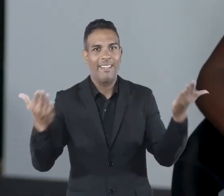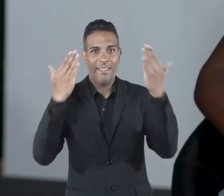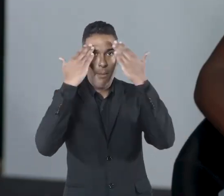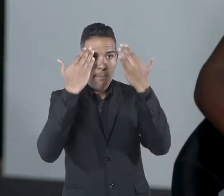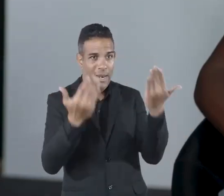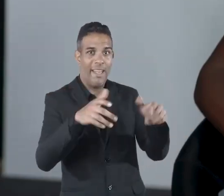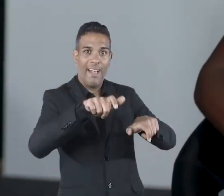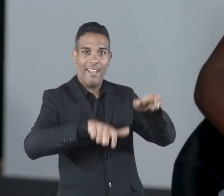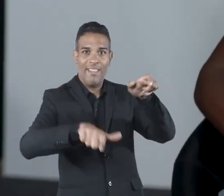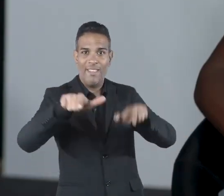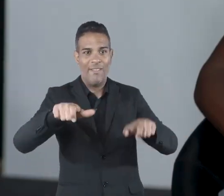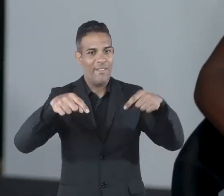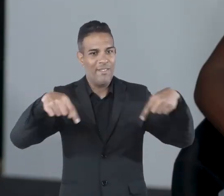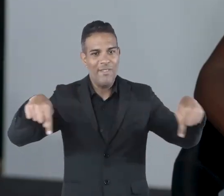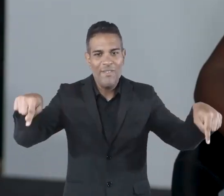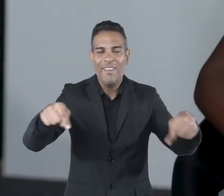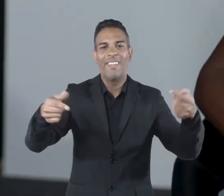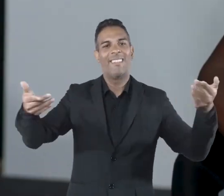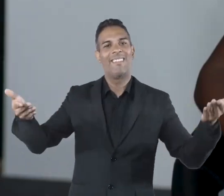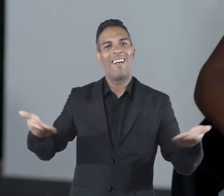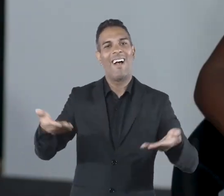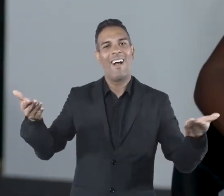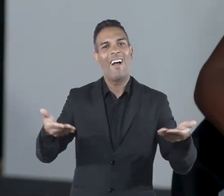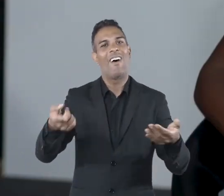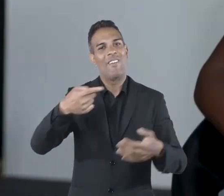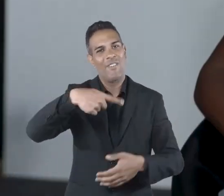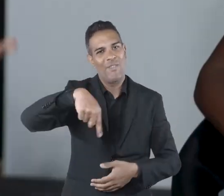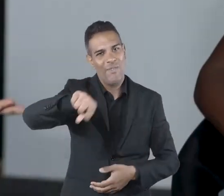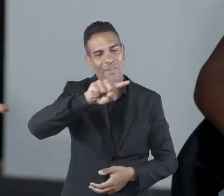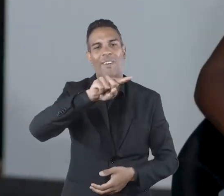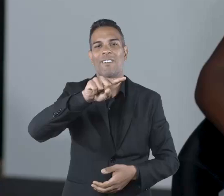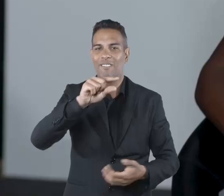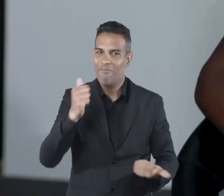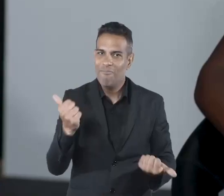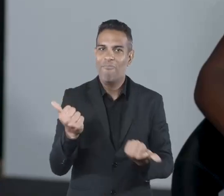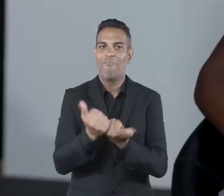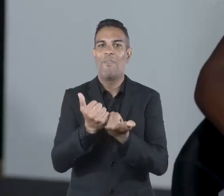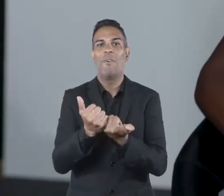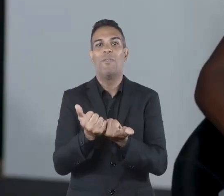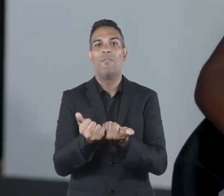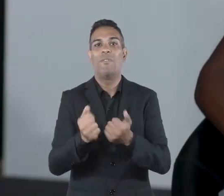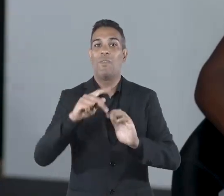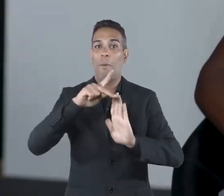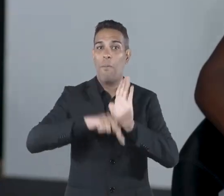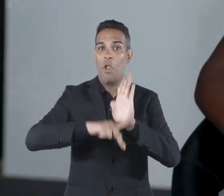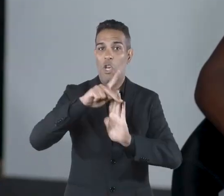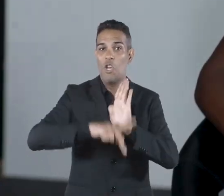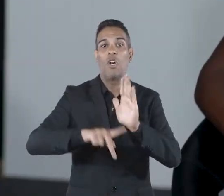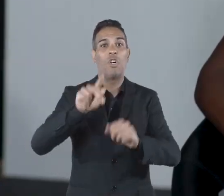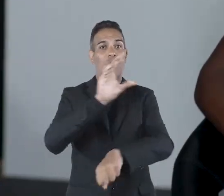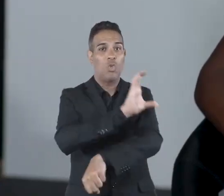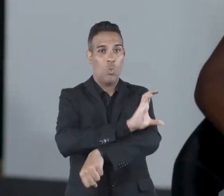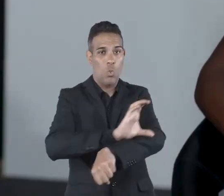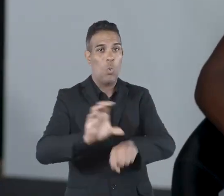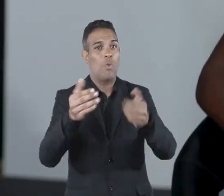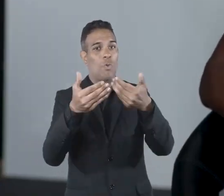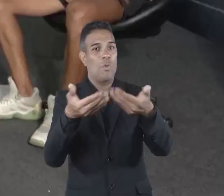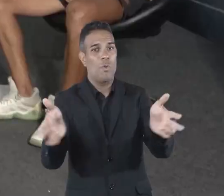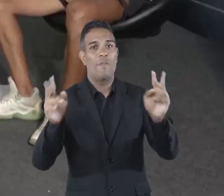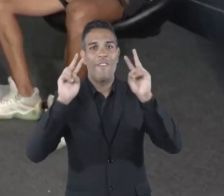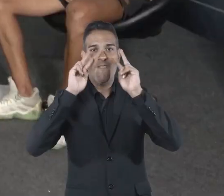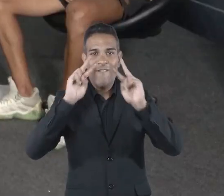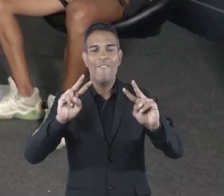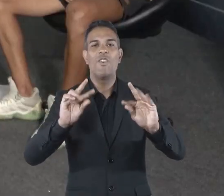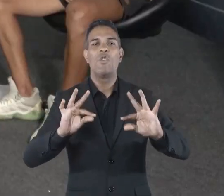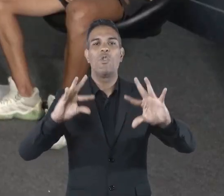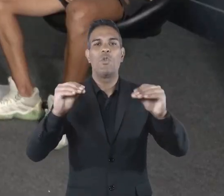e divulgarem esse espaço. Muito obrigada a todos, muito obrigada a vocês por estarem aqui e contem conosco que o Cultura